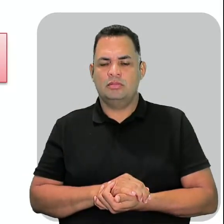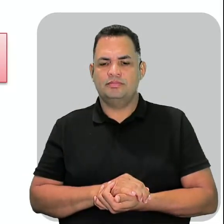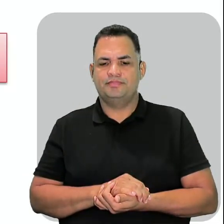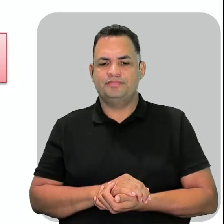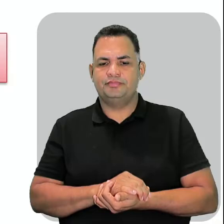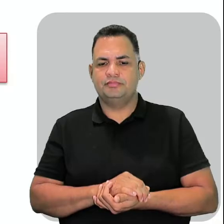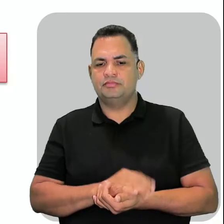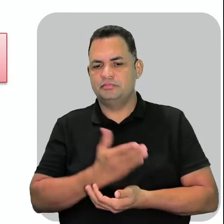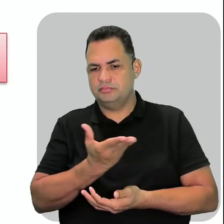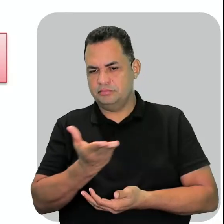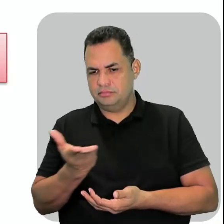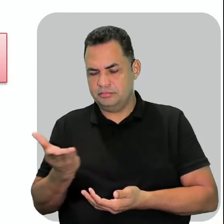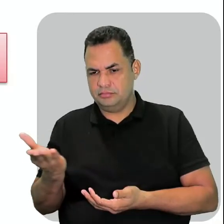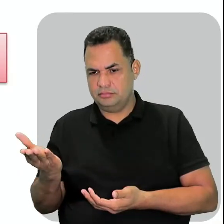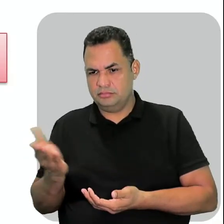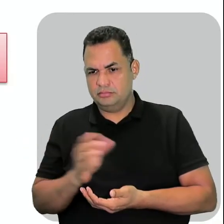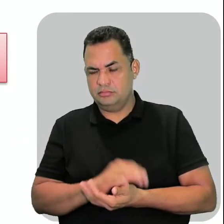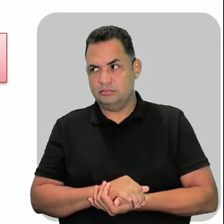CH2,